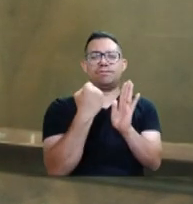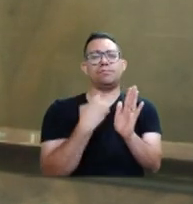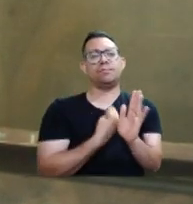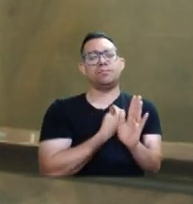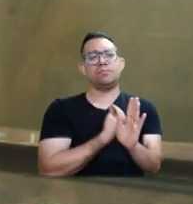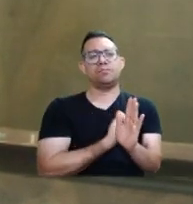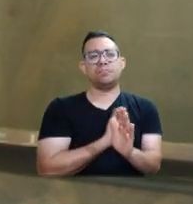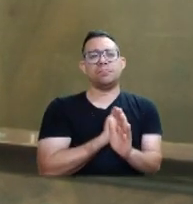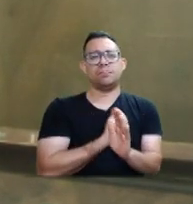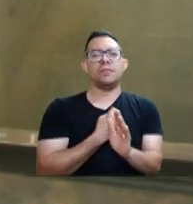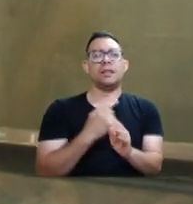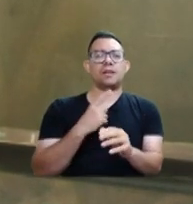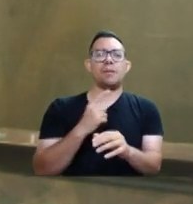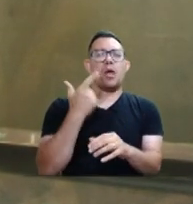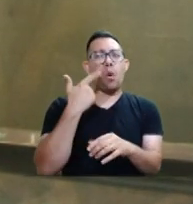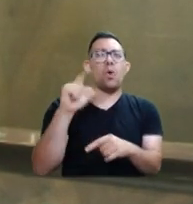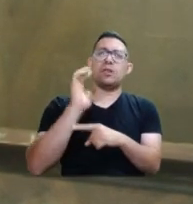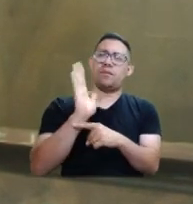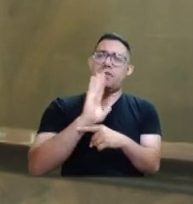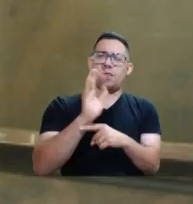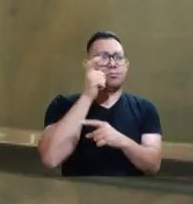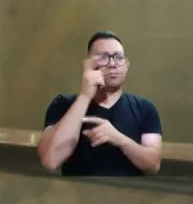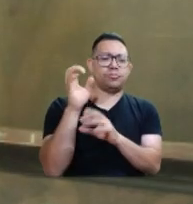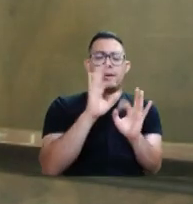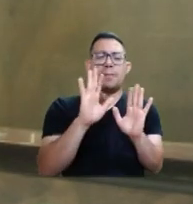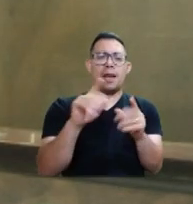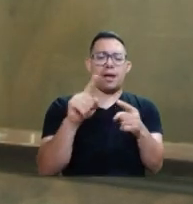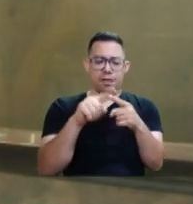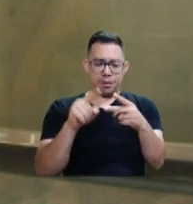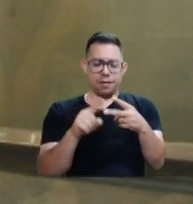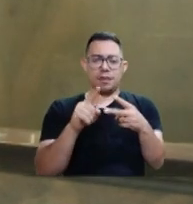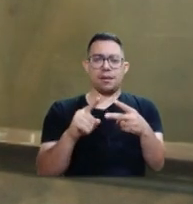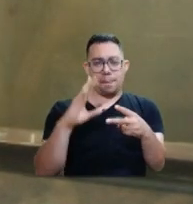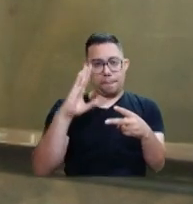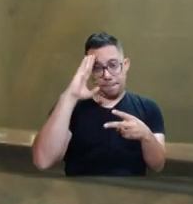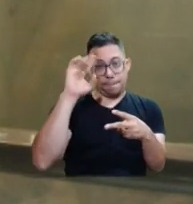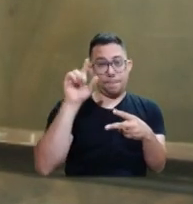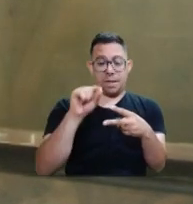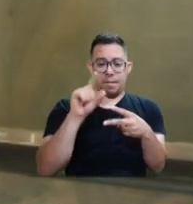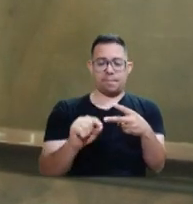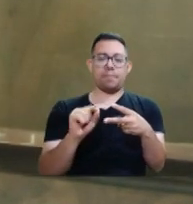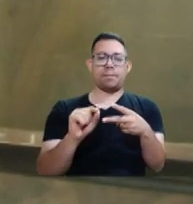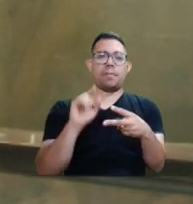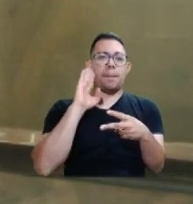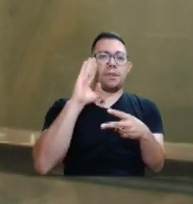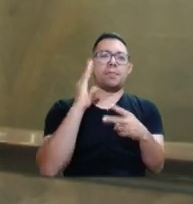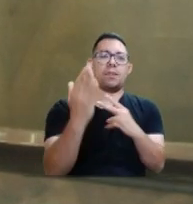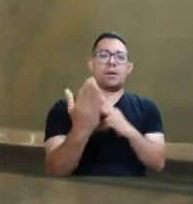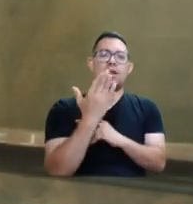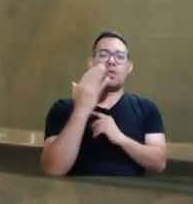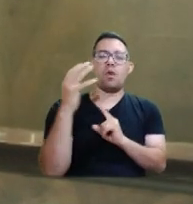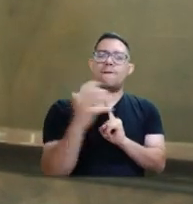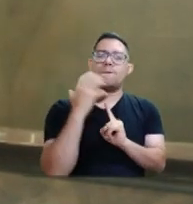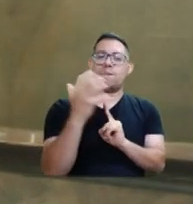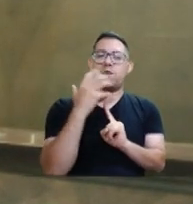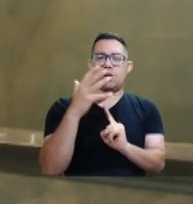né, eu sempre vou lembrar dela nesse sentido, além dos outros filmes que eu acabei alugando lá, mas esses dois foram, assim,